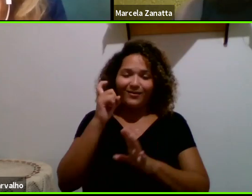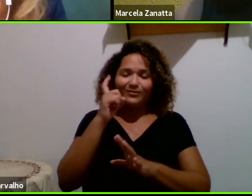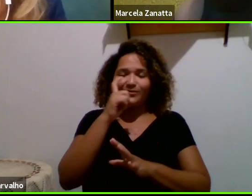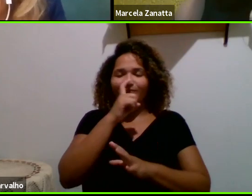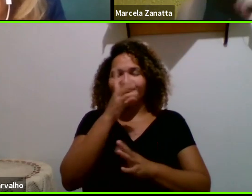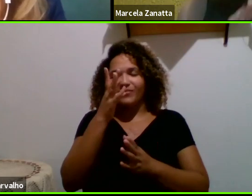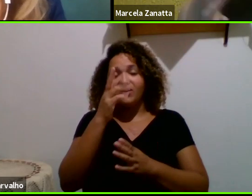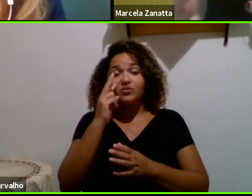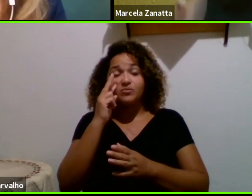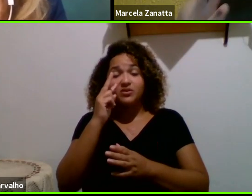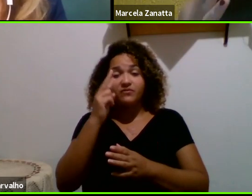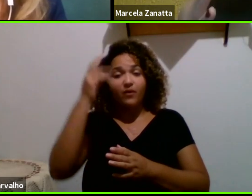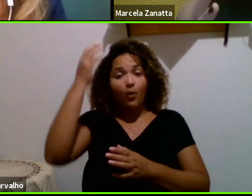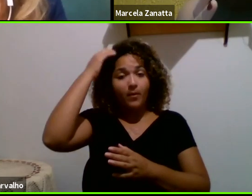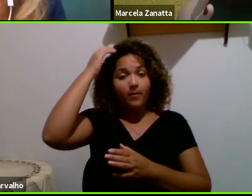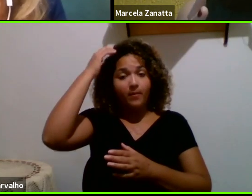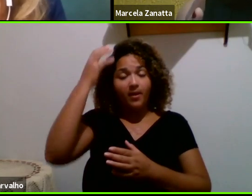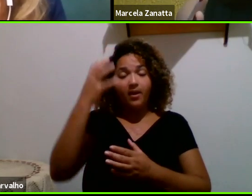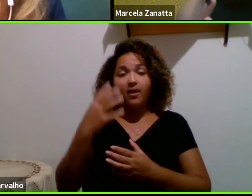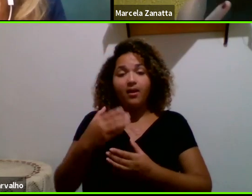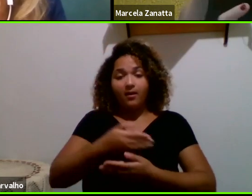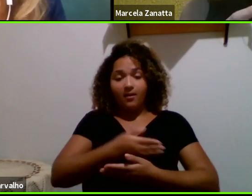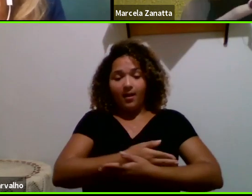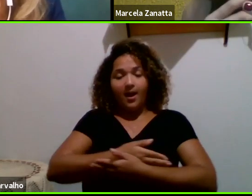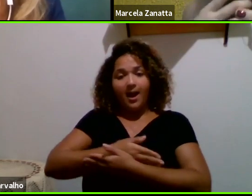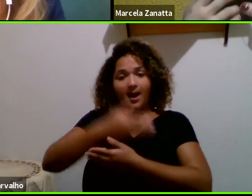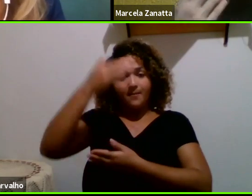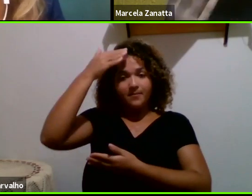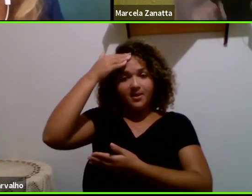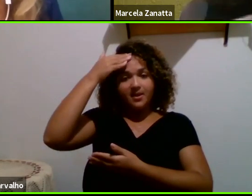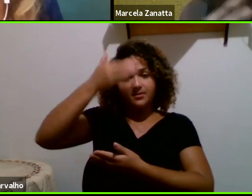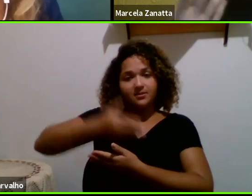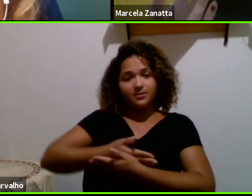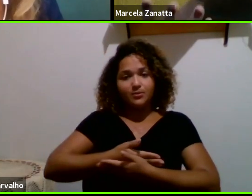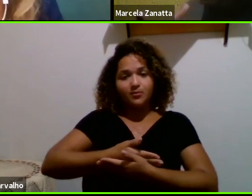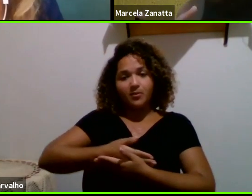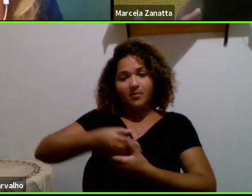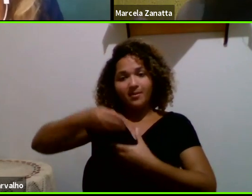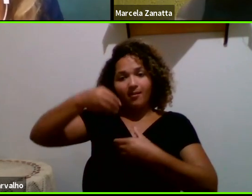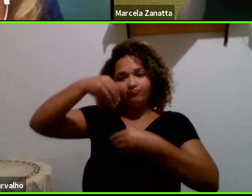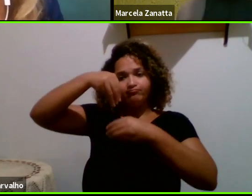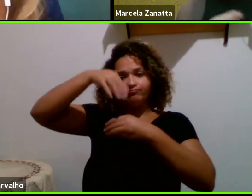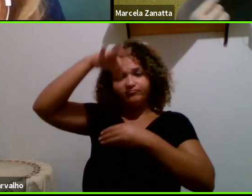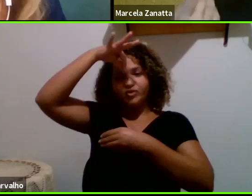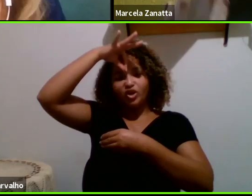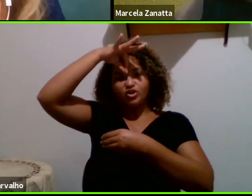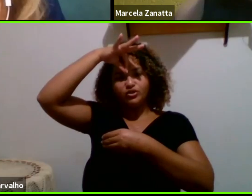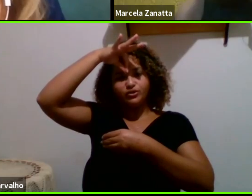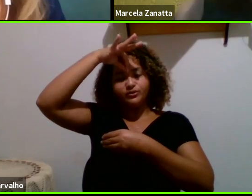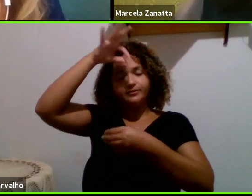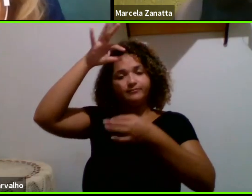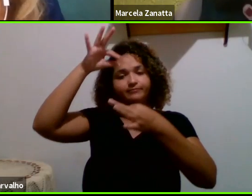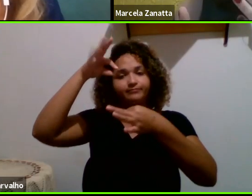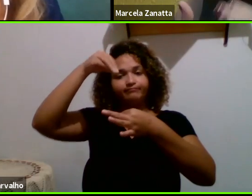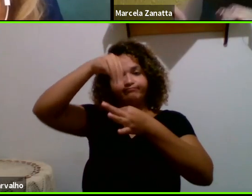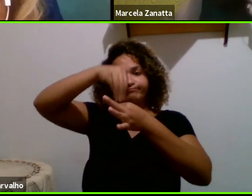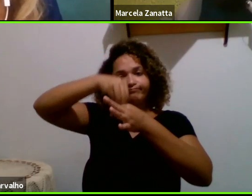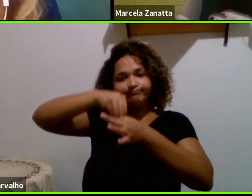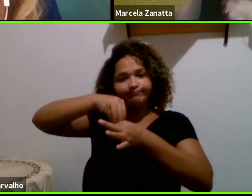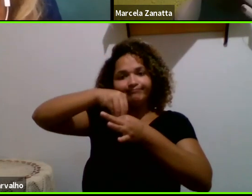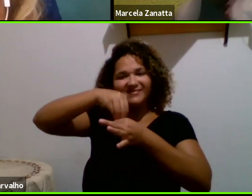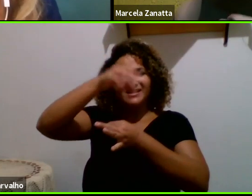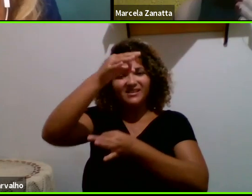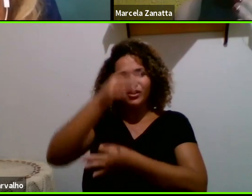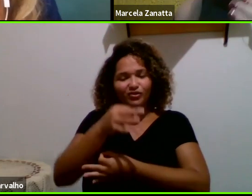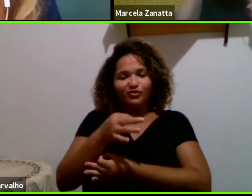expulsivo. Quando essa situação se resolve, isso a gente precisa de movimentação materna, de relaxamento materno, a gente